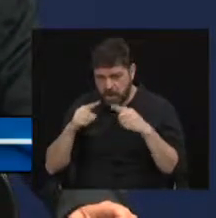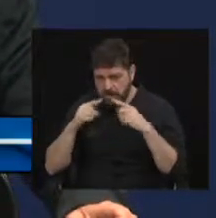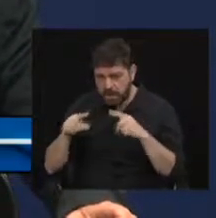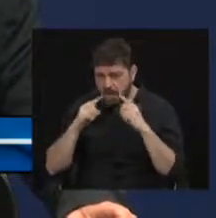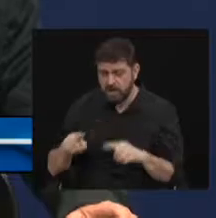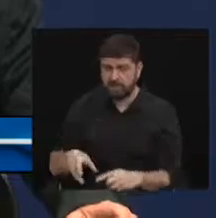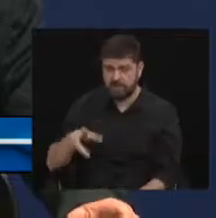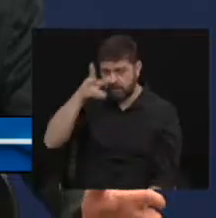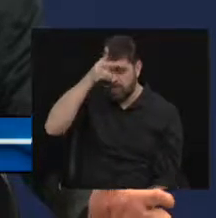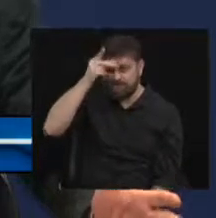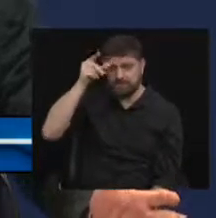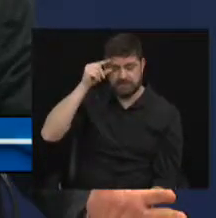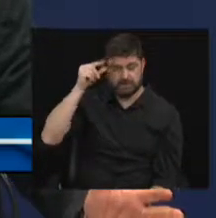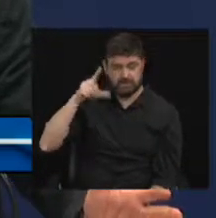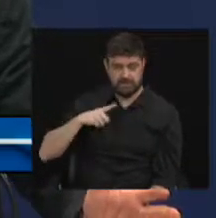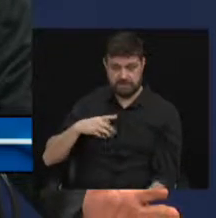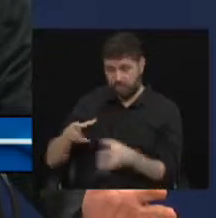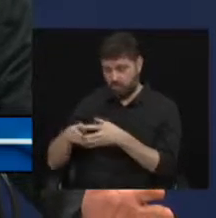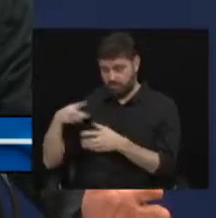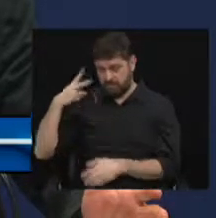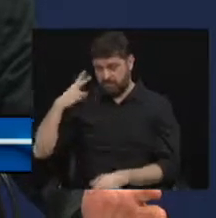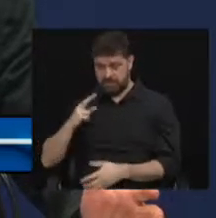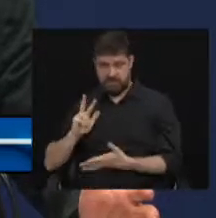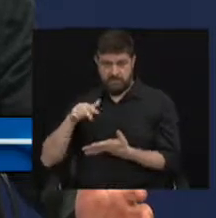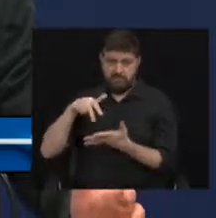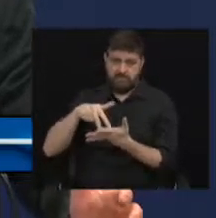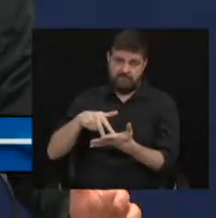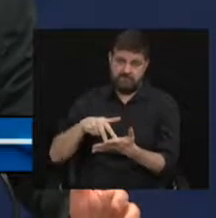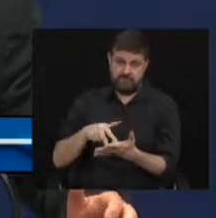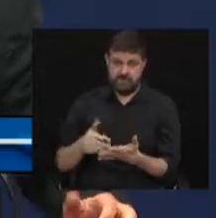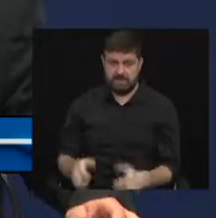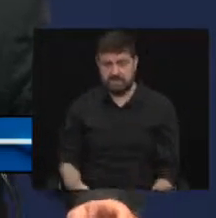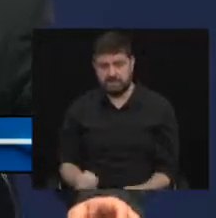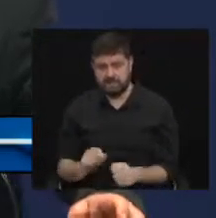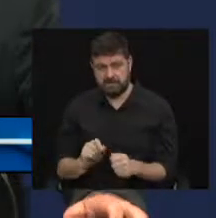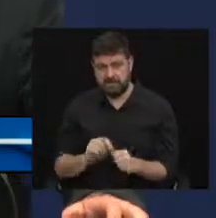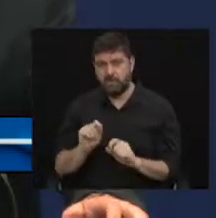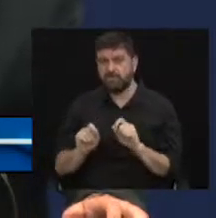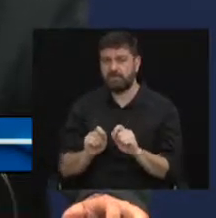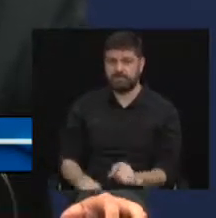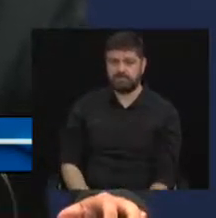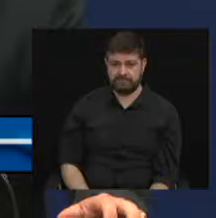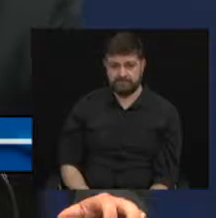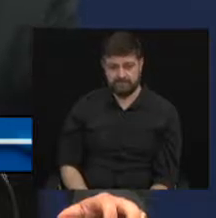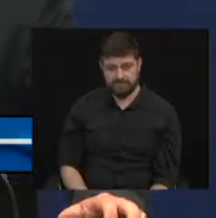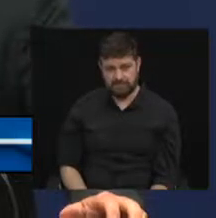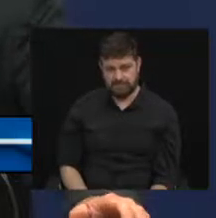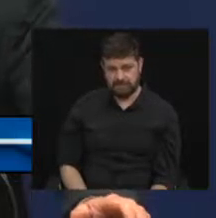Senhor presidente, volto a essa tribuna no tempo de liderança,